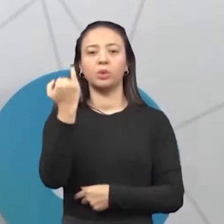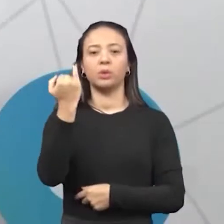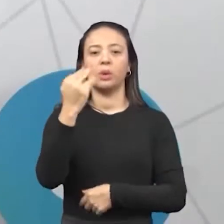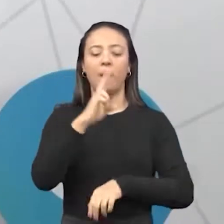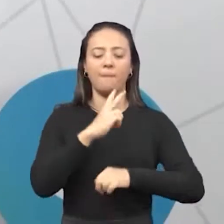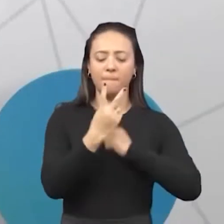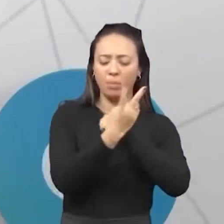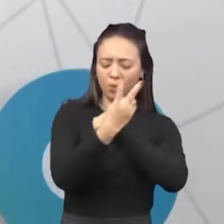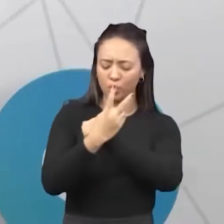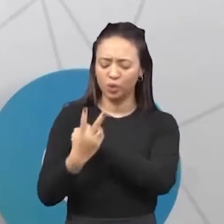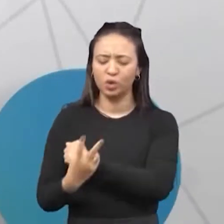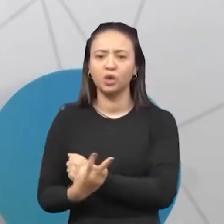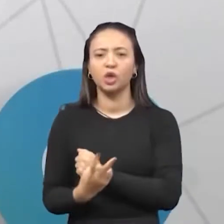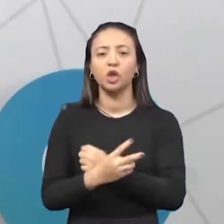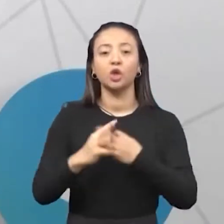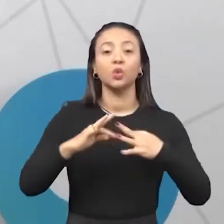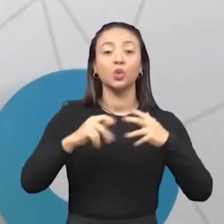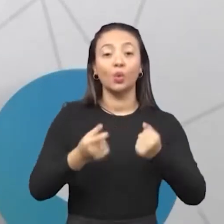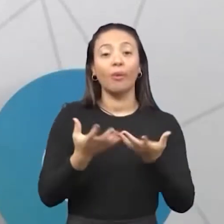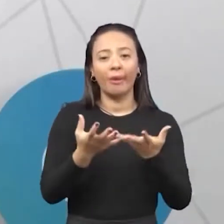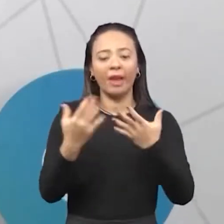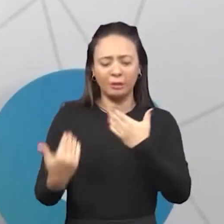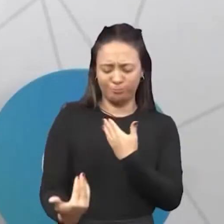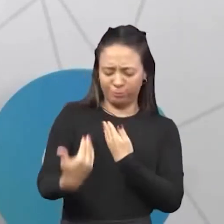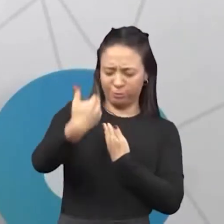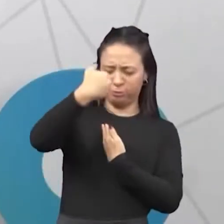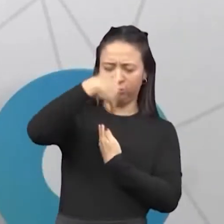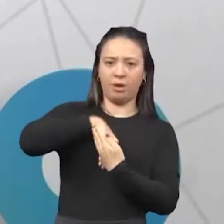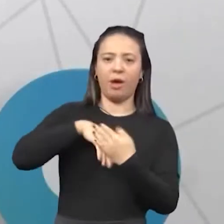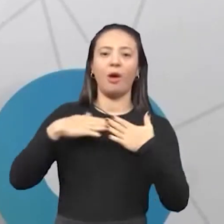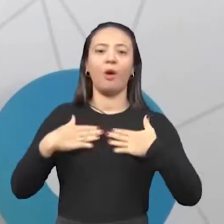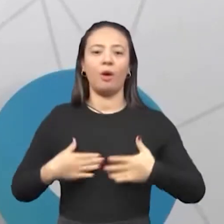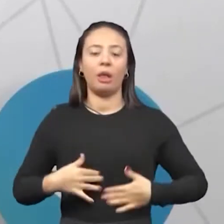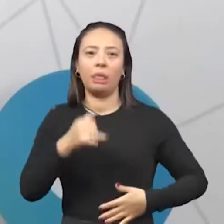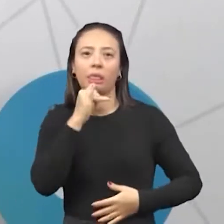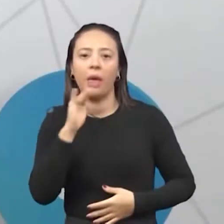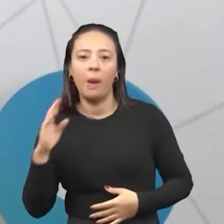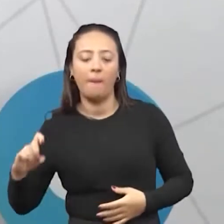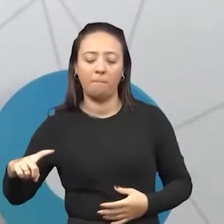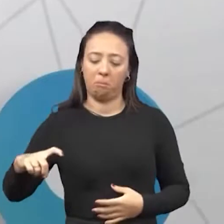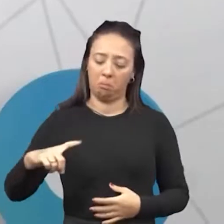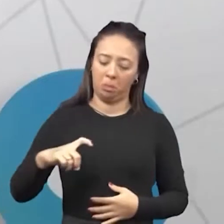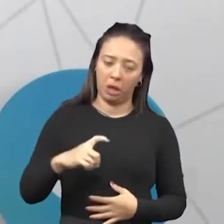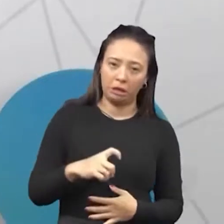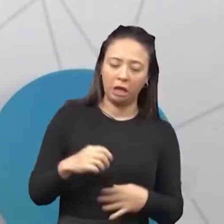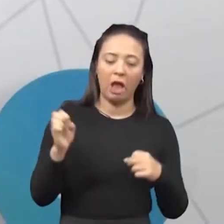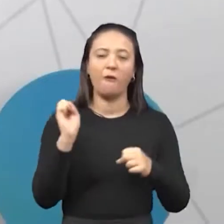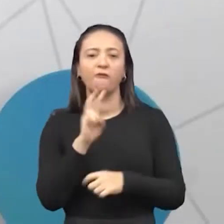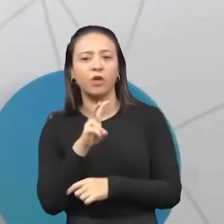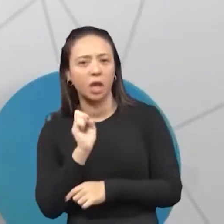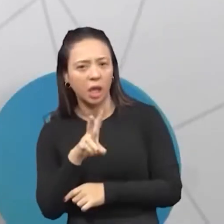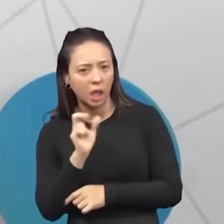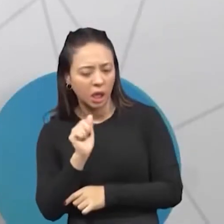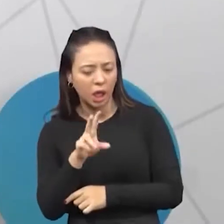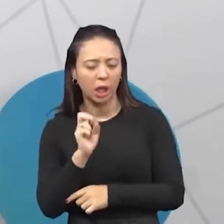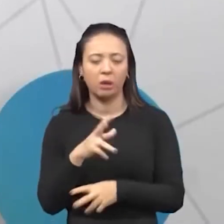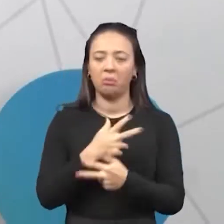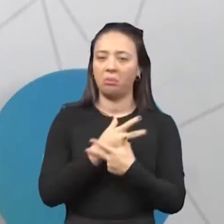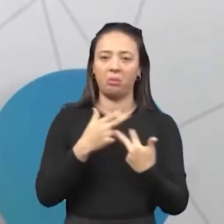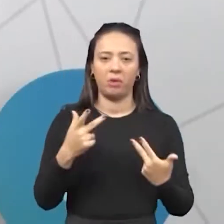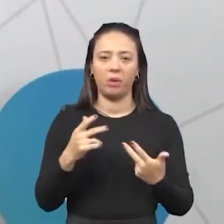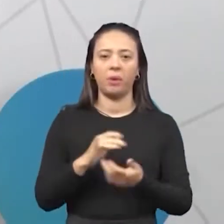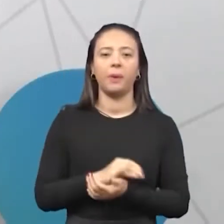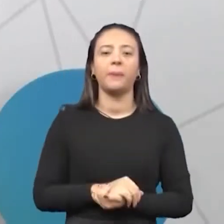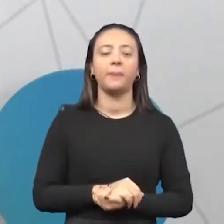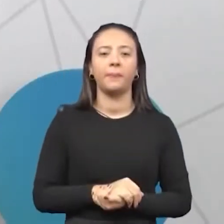combater micro-organismos que tentem invadir o nosso corpo, seja bactérias, fungos, vírus ou substâncias tóxicas.